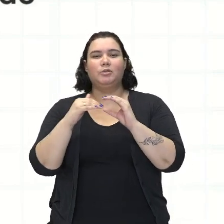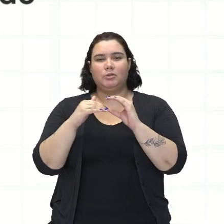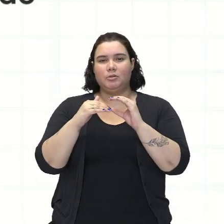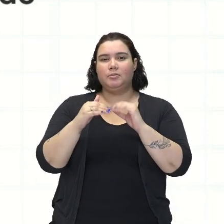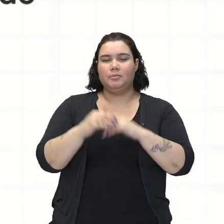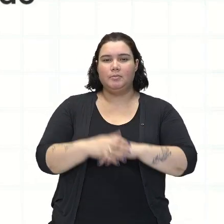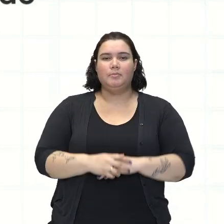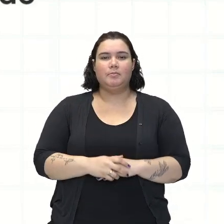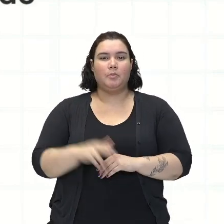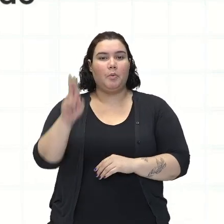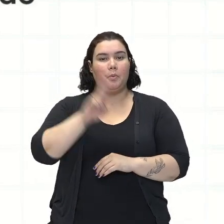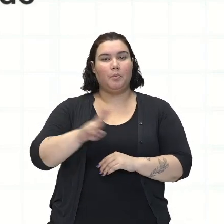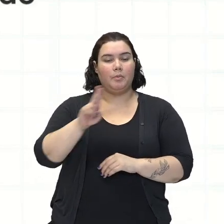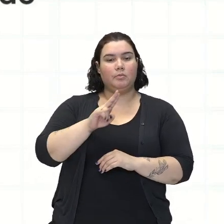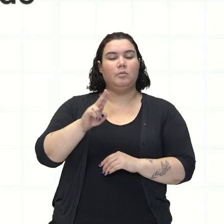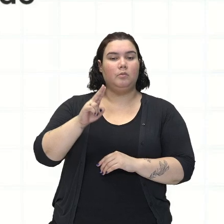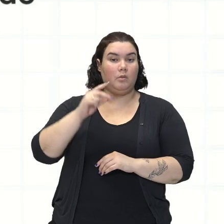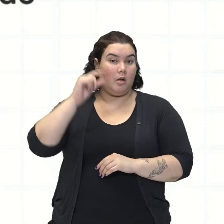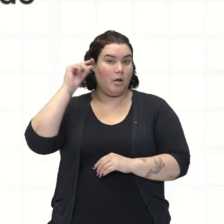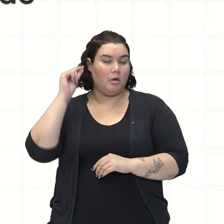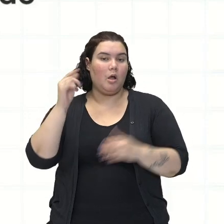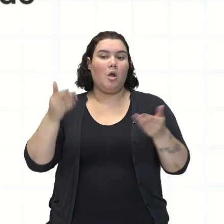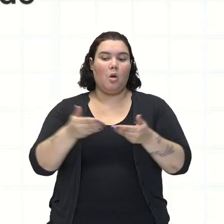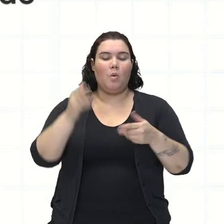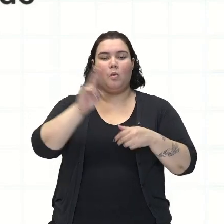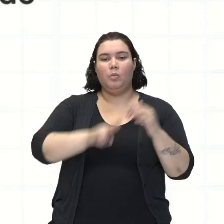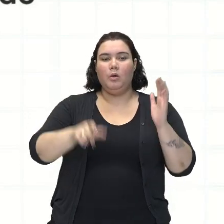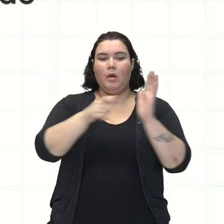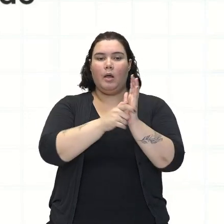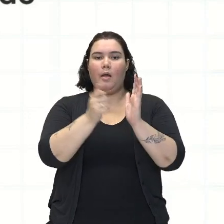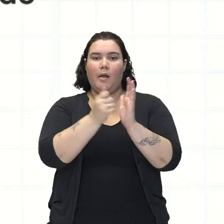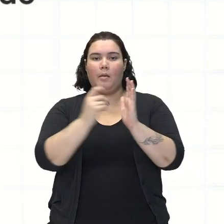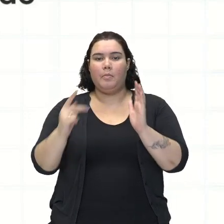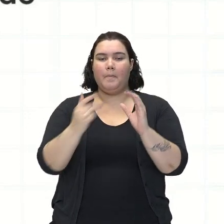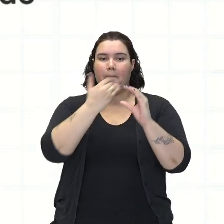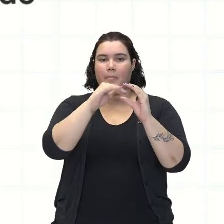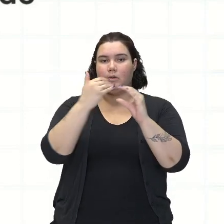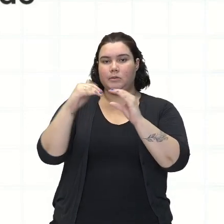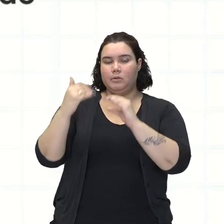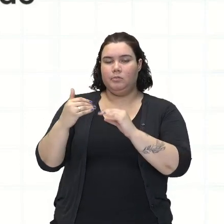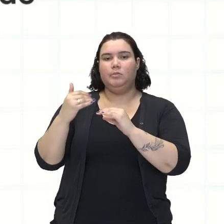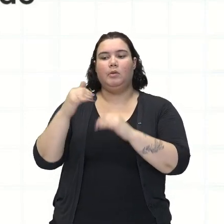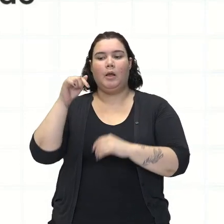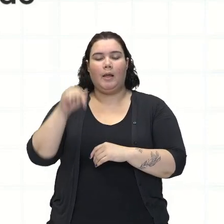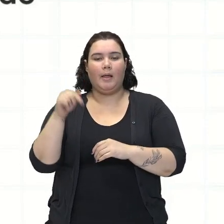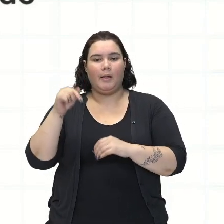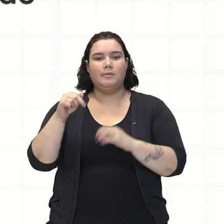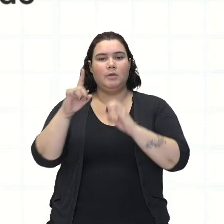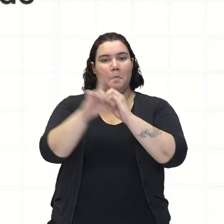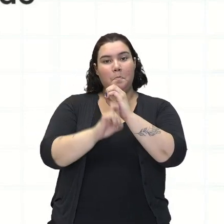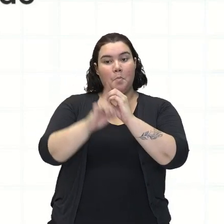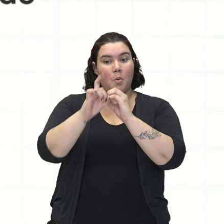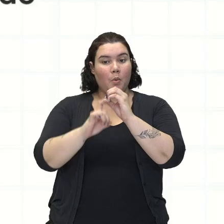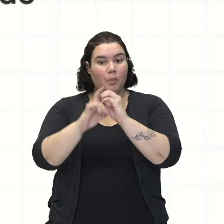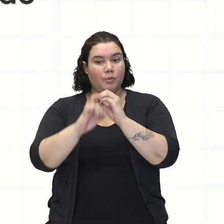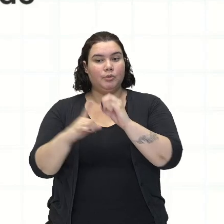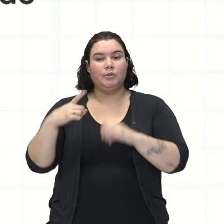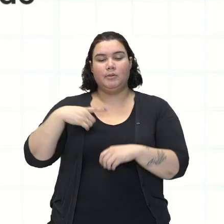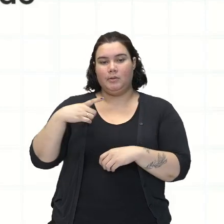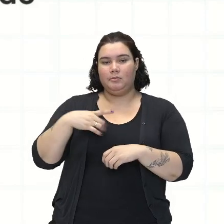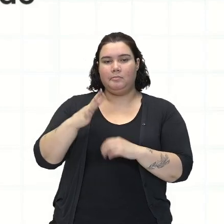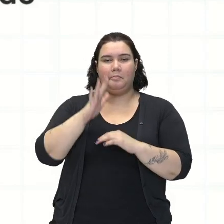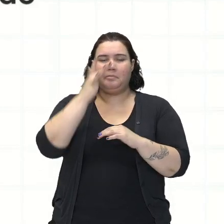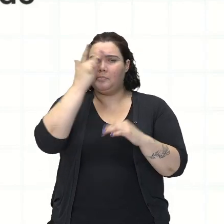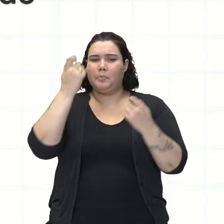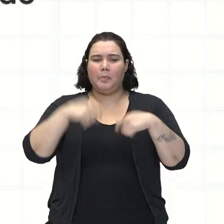mas usam aplicativos de mensagem em que o emoji de sorriso aparece bastante. Às vezes você não precisa escrever nada, é só